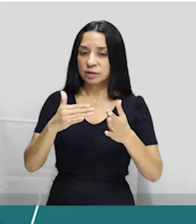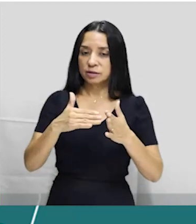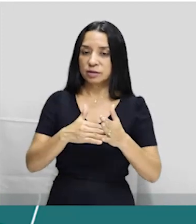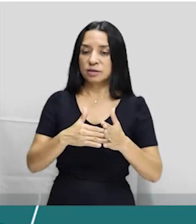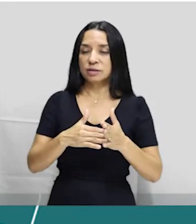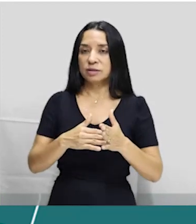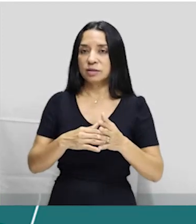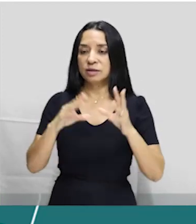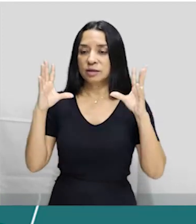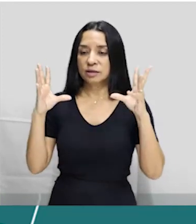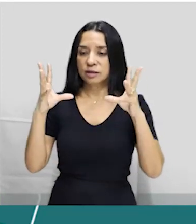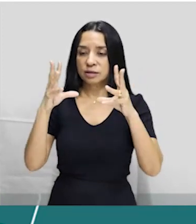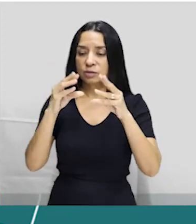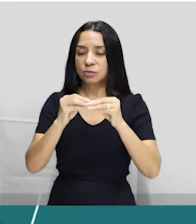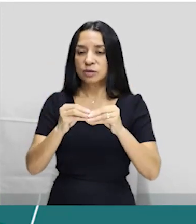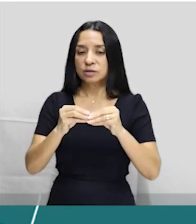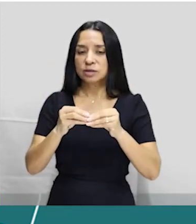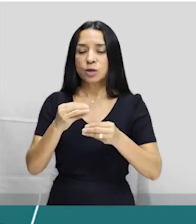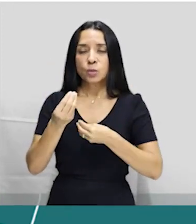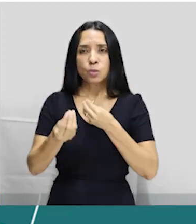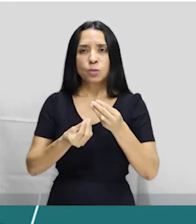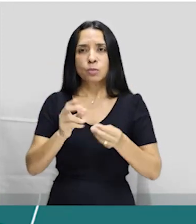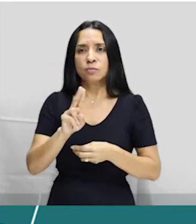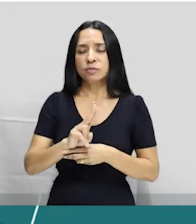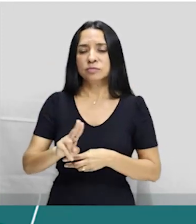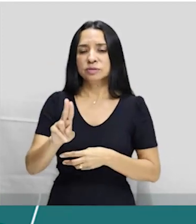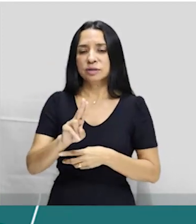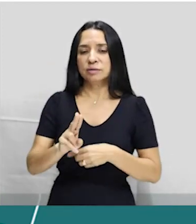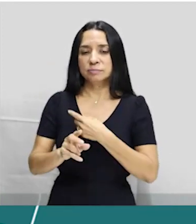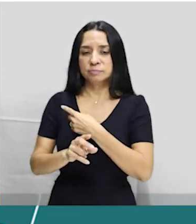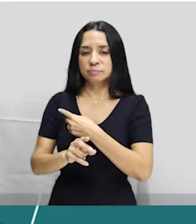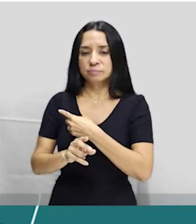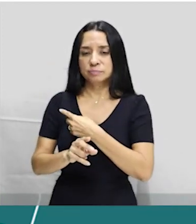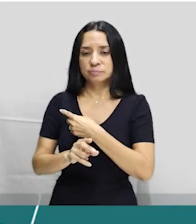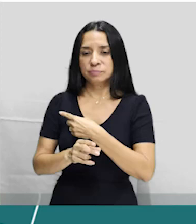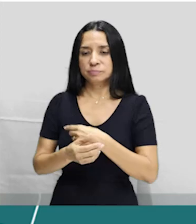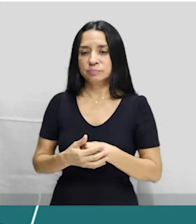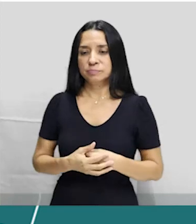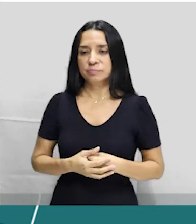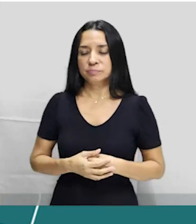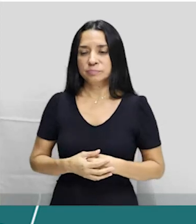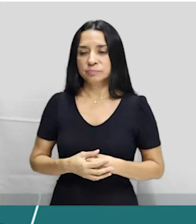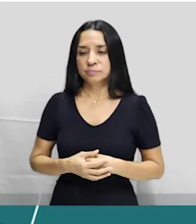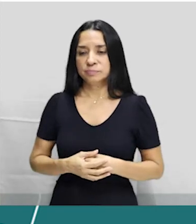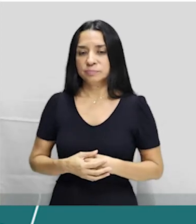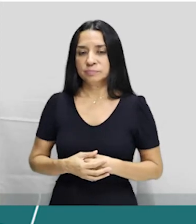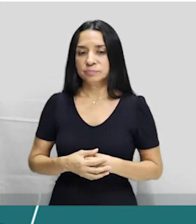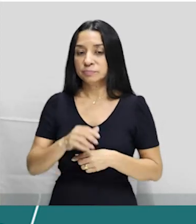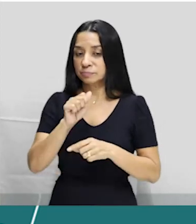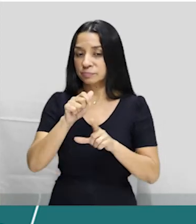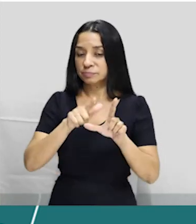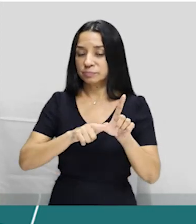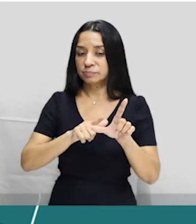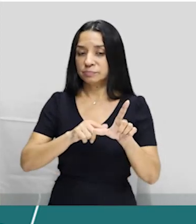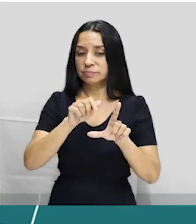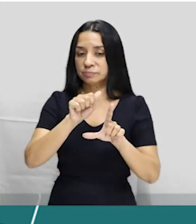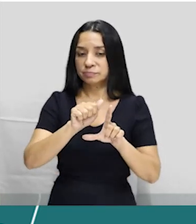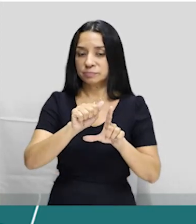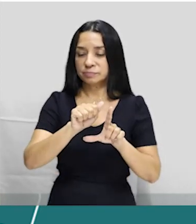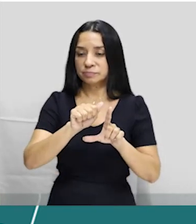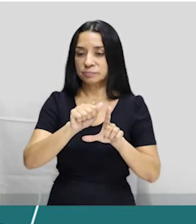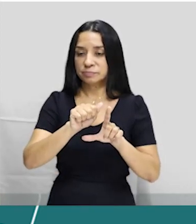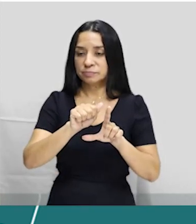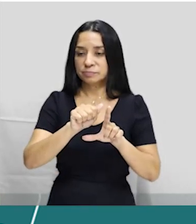anoitecer, como é que eu vou usar? Buenas tardes. Para la tarde é sempre plural. Nunca